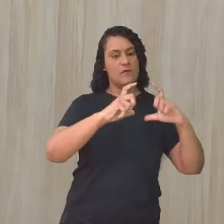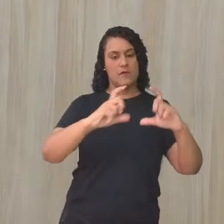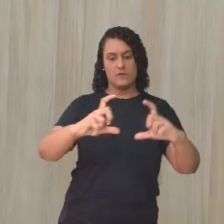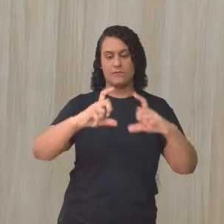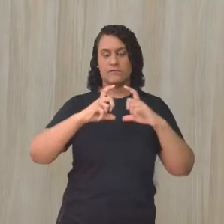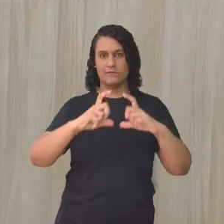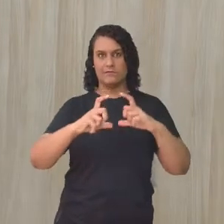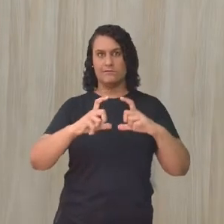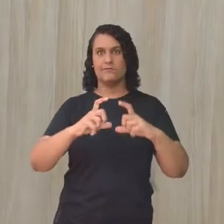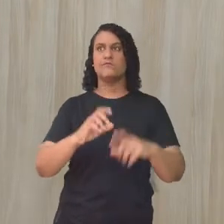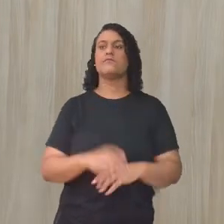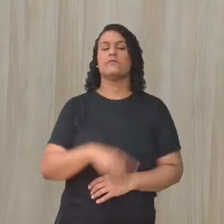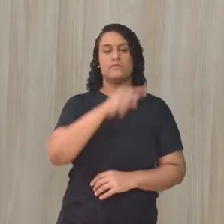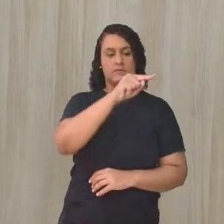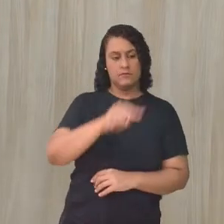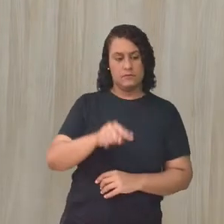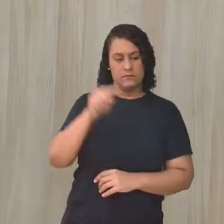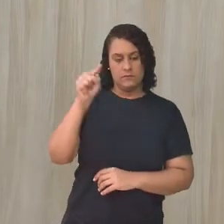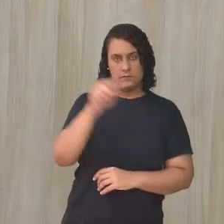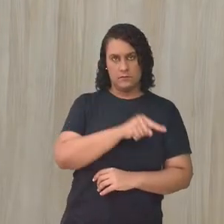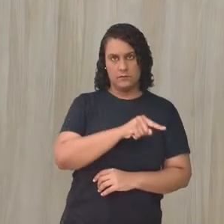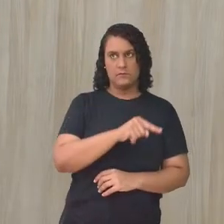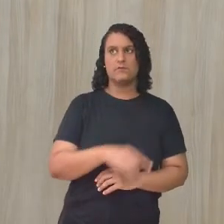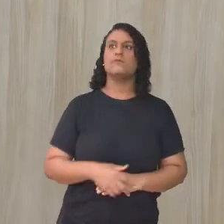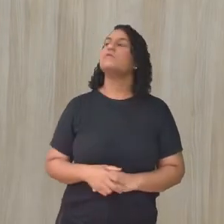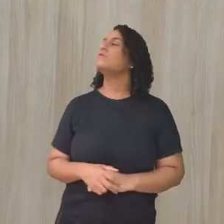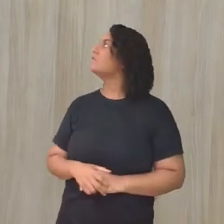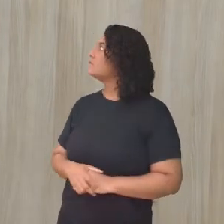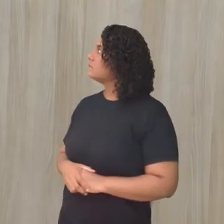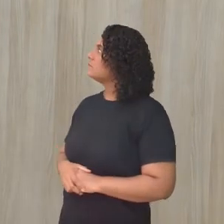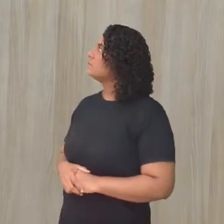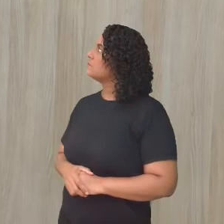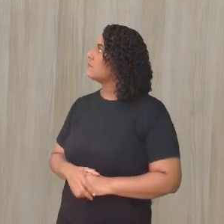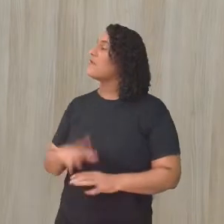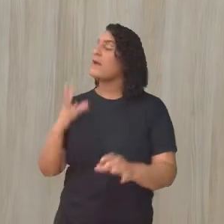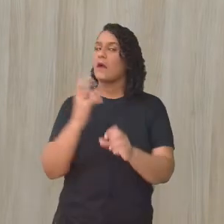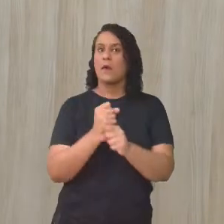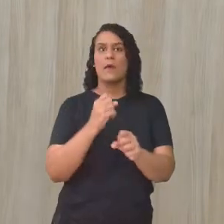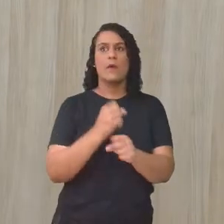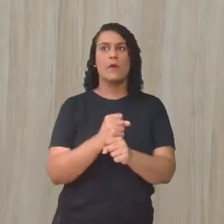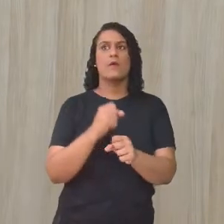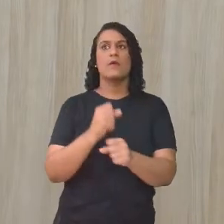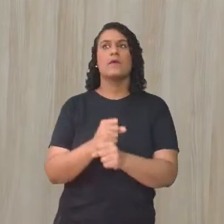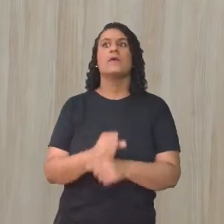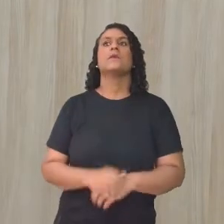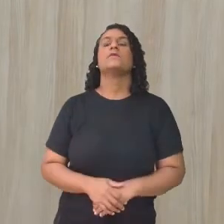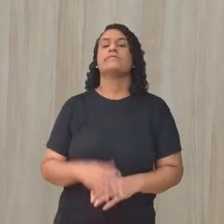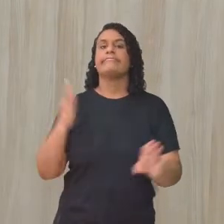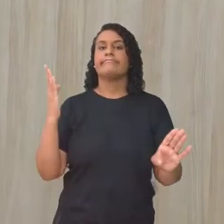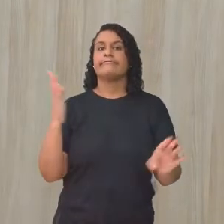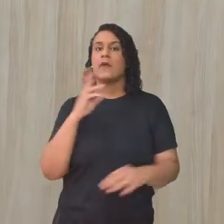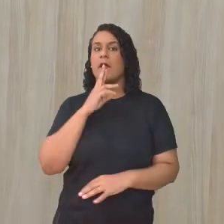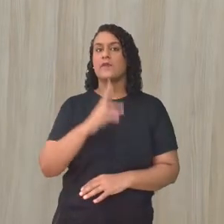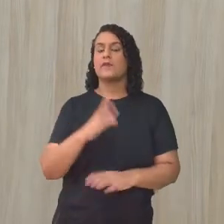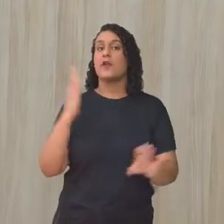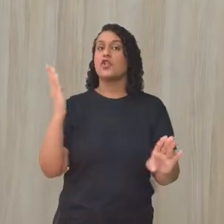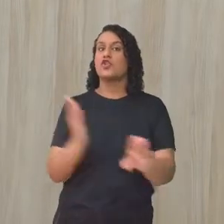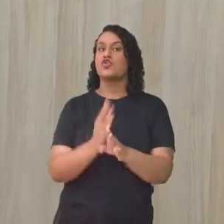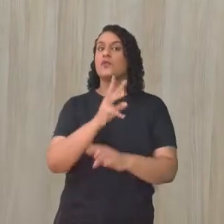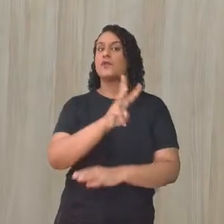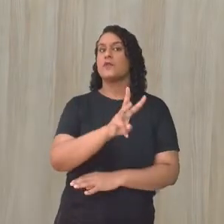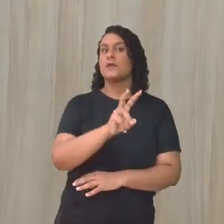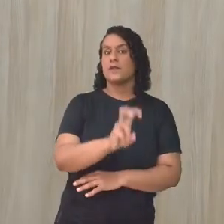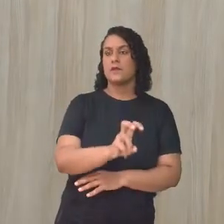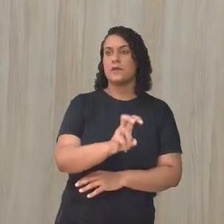pelos extremos, ó, 20 vezes x igual a 28 vezes 25, e aí o resultado deu 35. Então, quando a